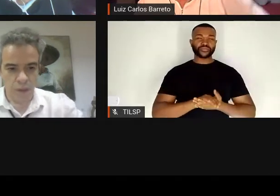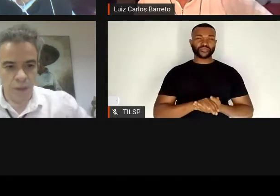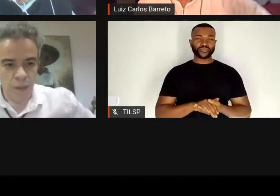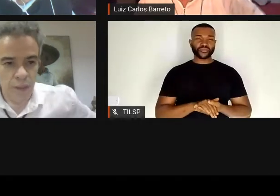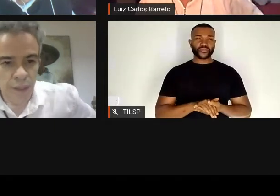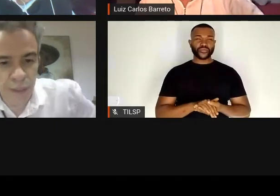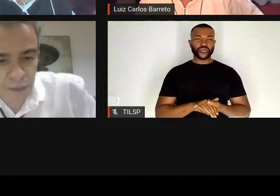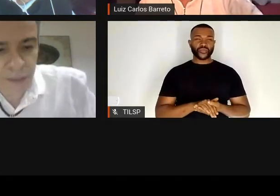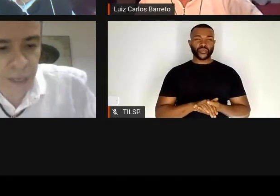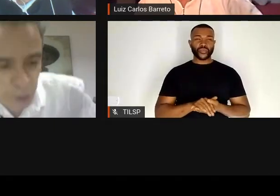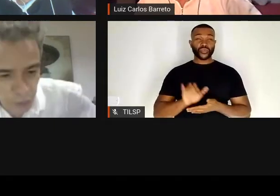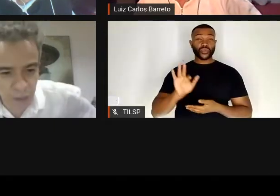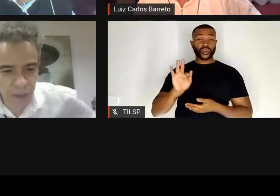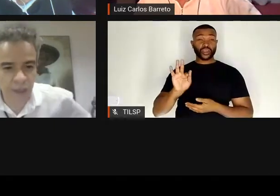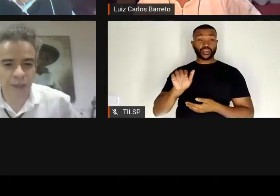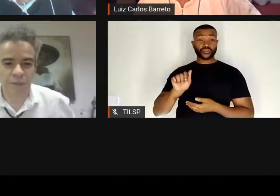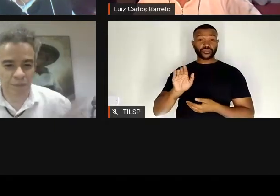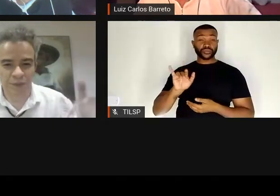Fabiano?